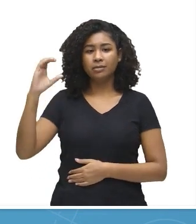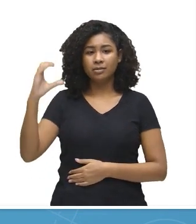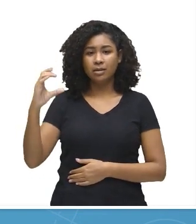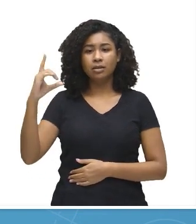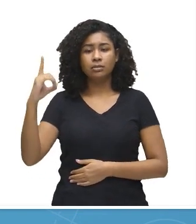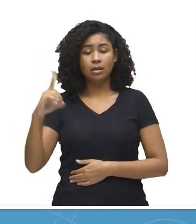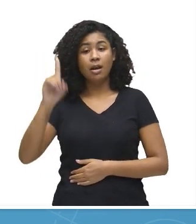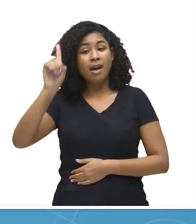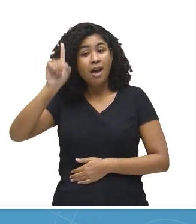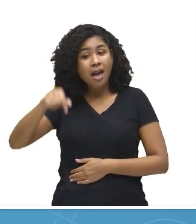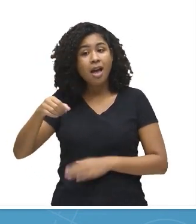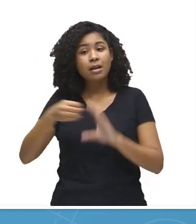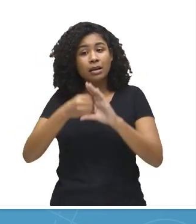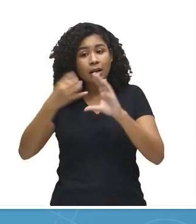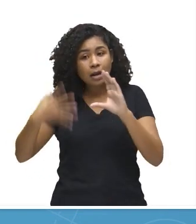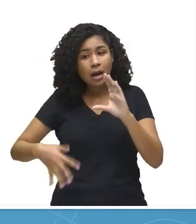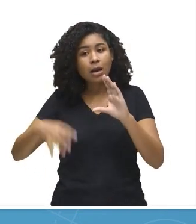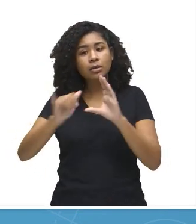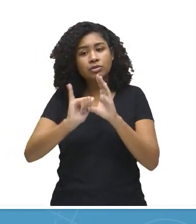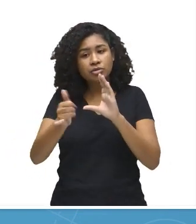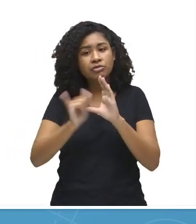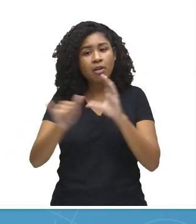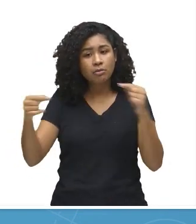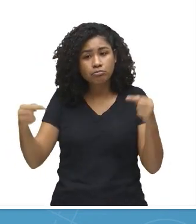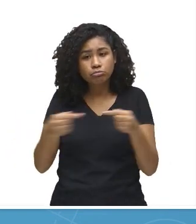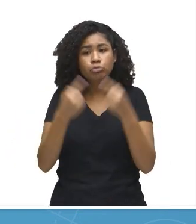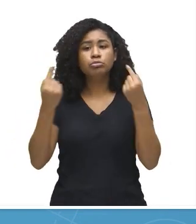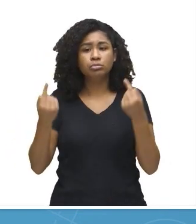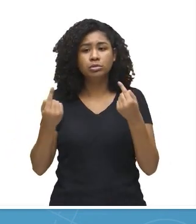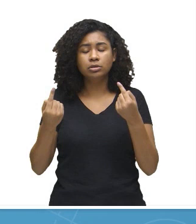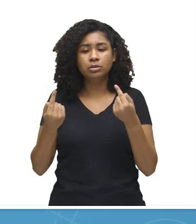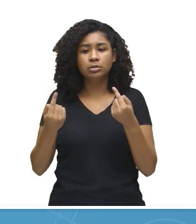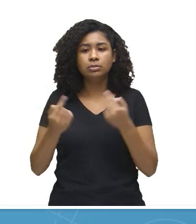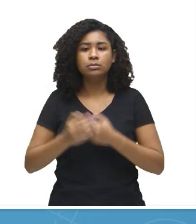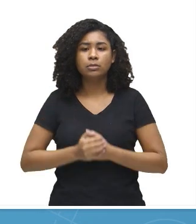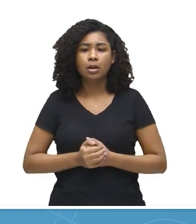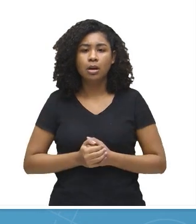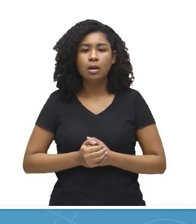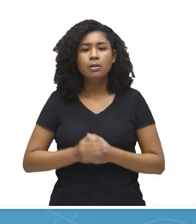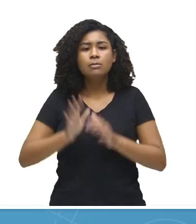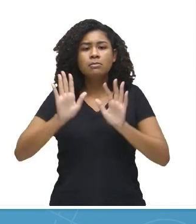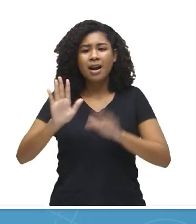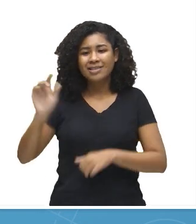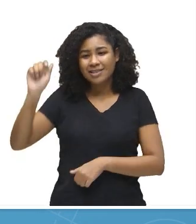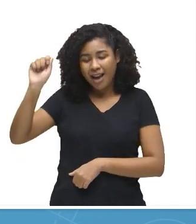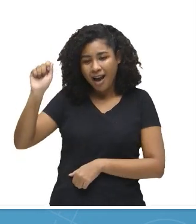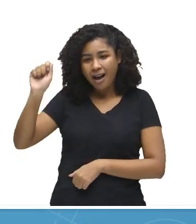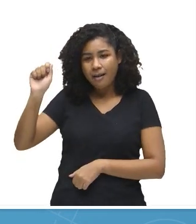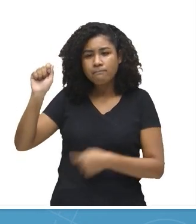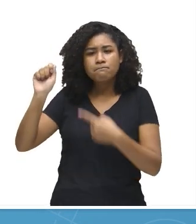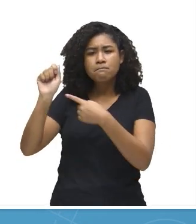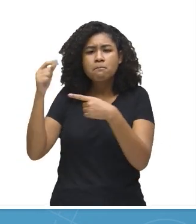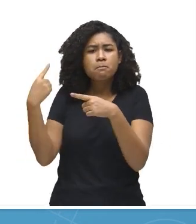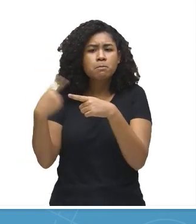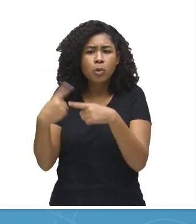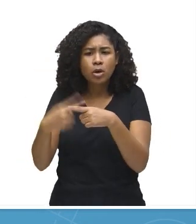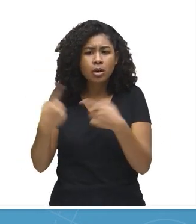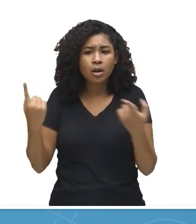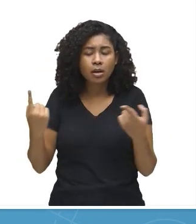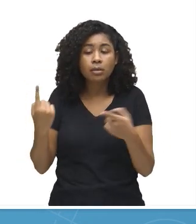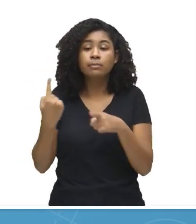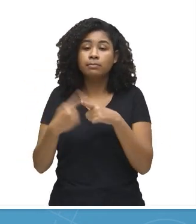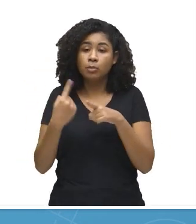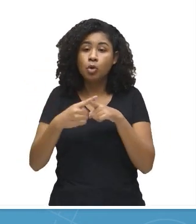com a característica da fábula, tá? Na letra A, por que é a letra A? Porque ele não se aplica ao conceito,